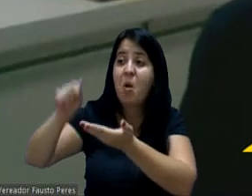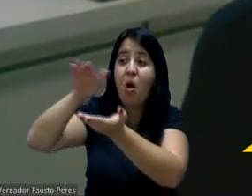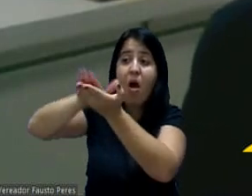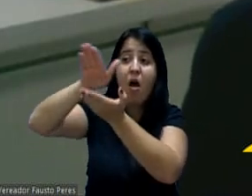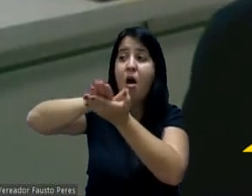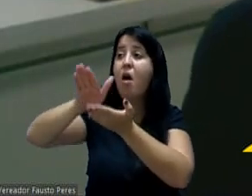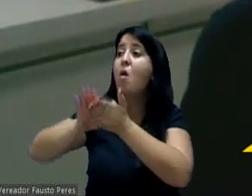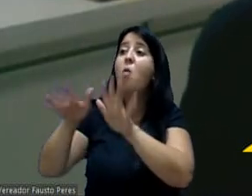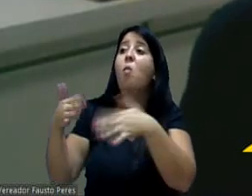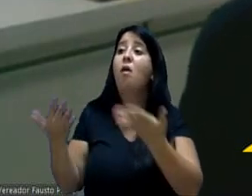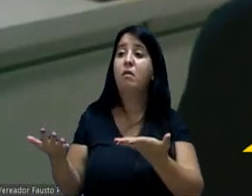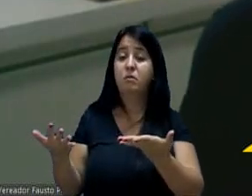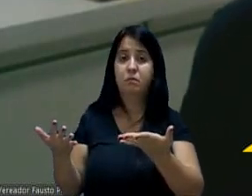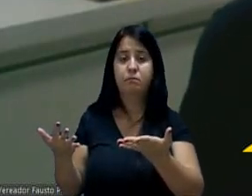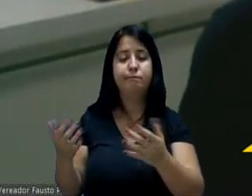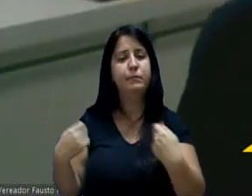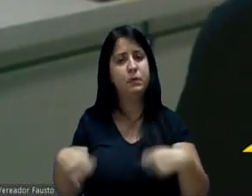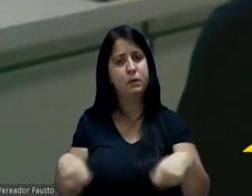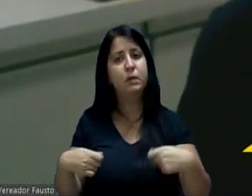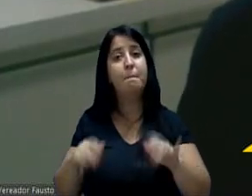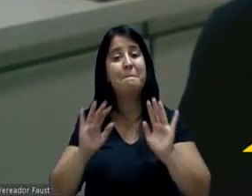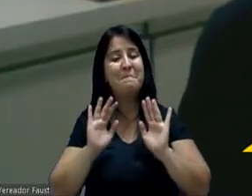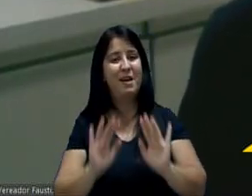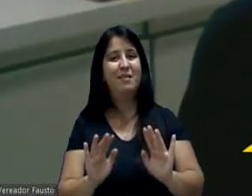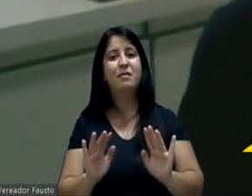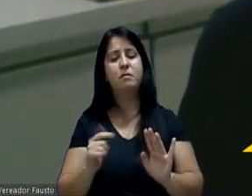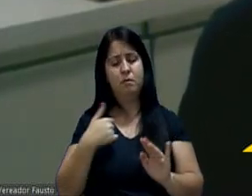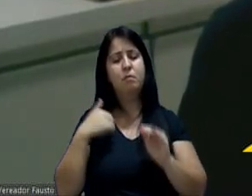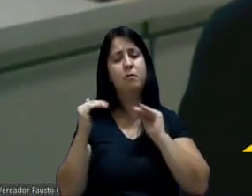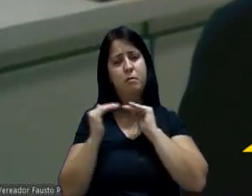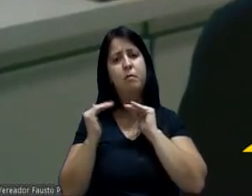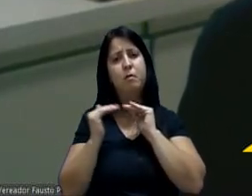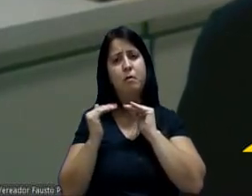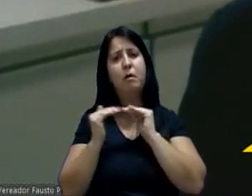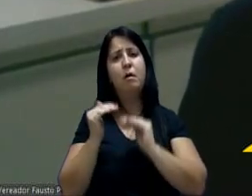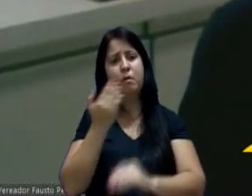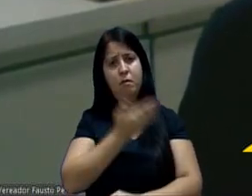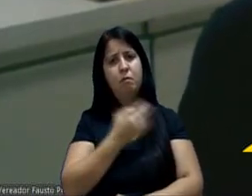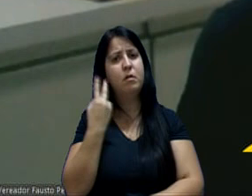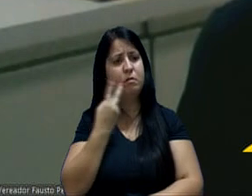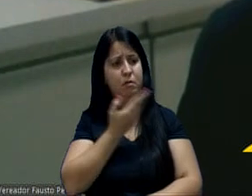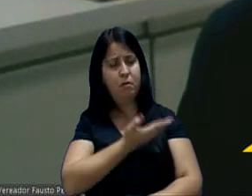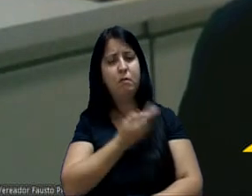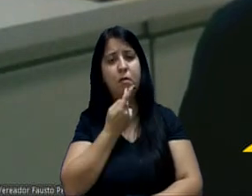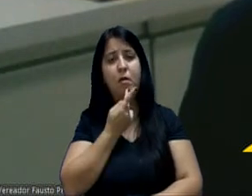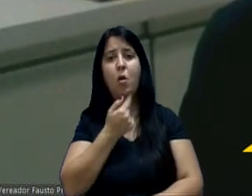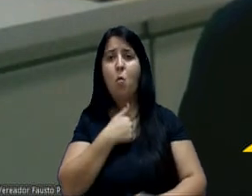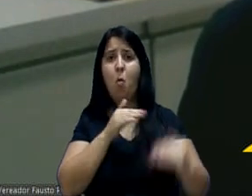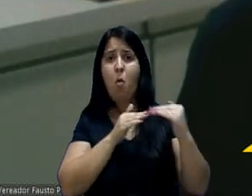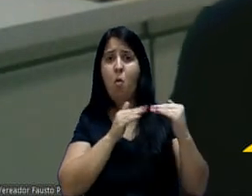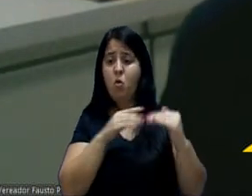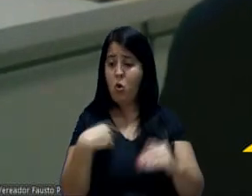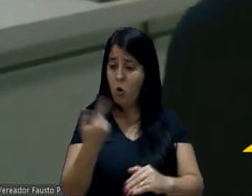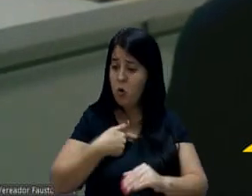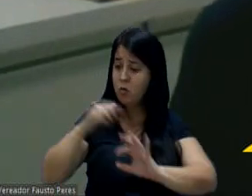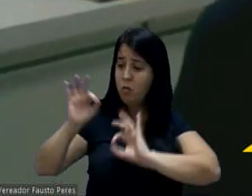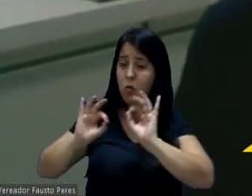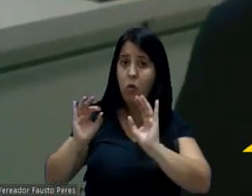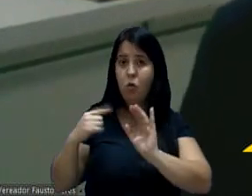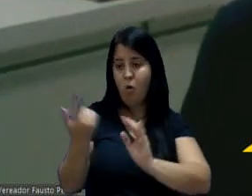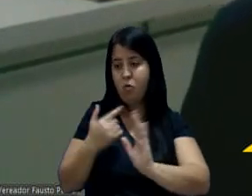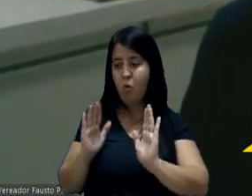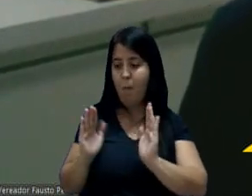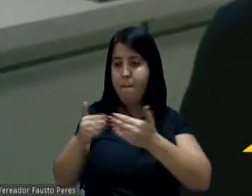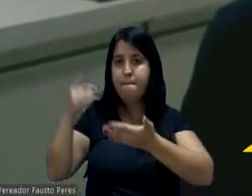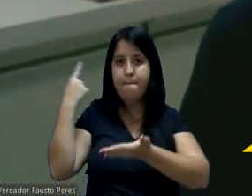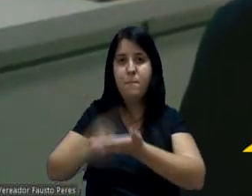todo esse recurso, mas eu concordo com o vereador aí para a gente até montar uma CPI para apurar onde foi